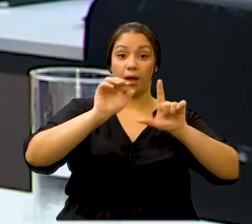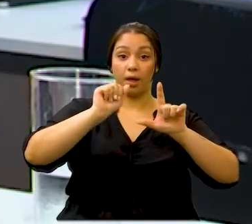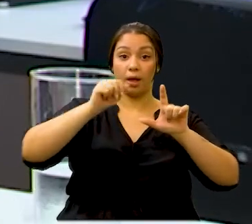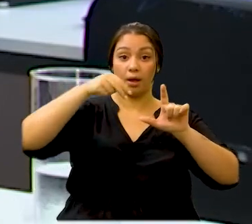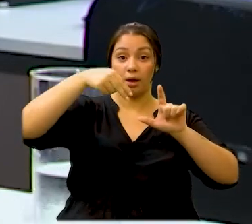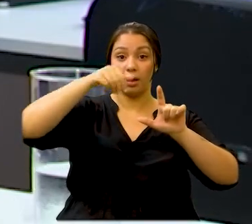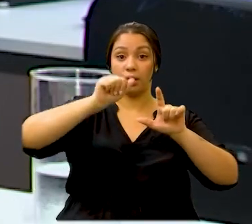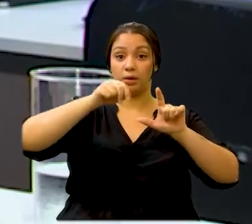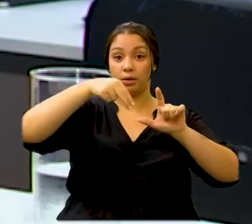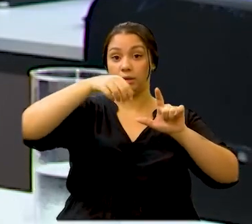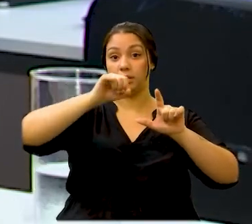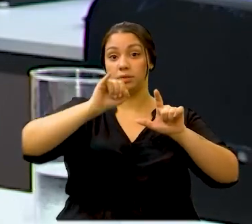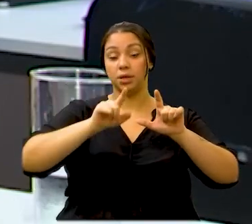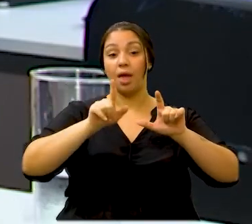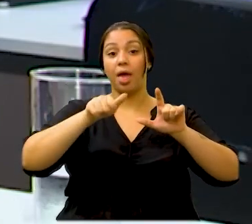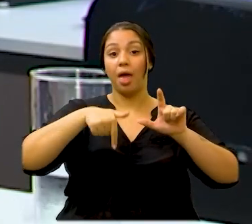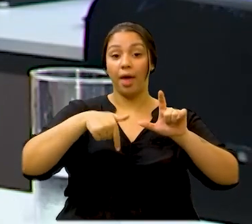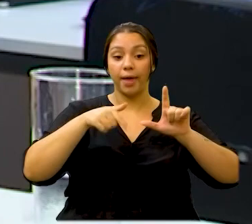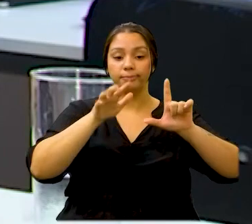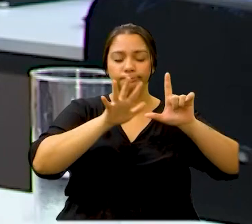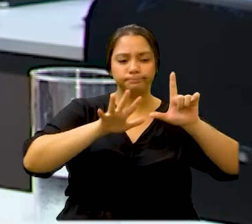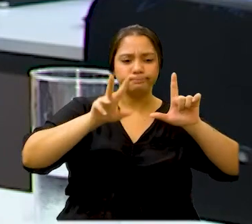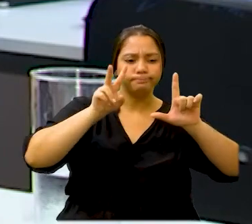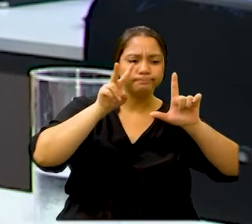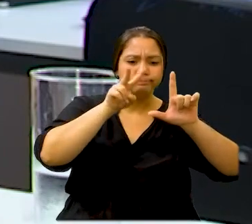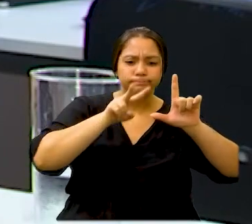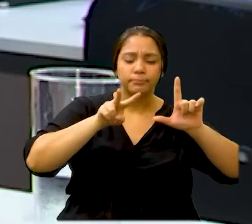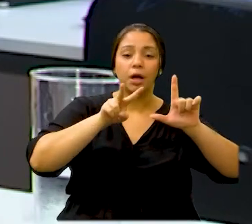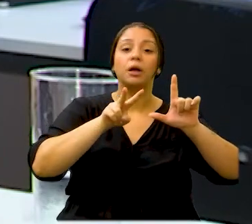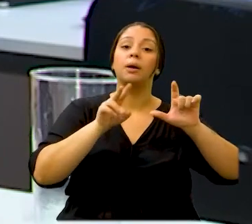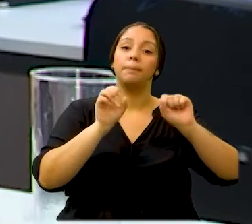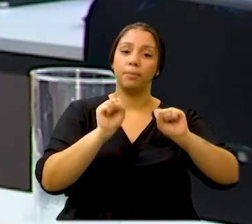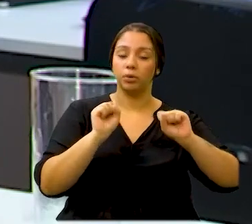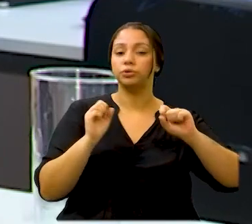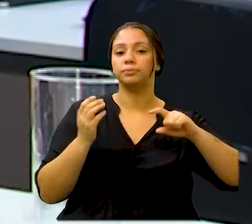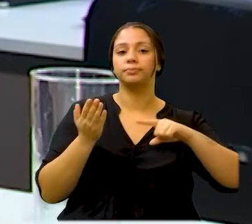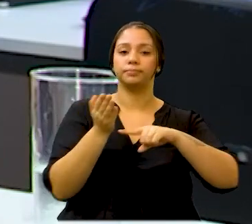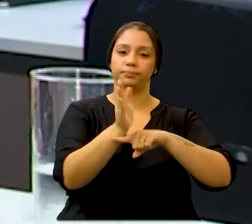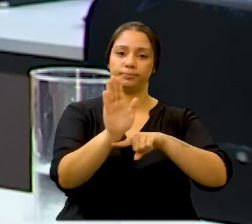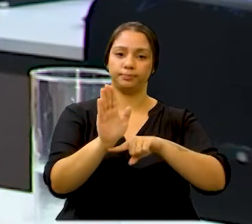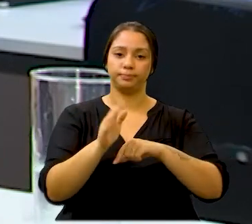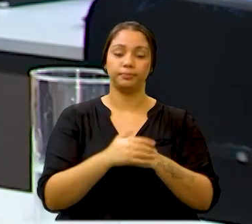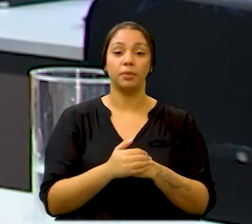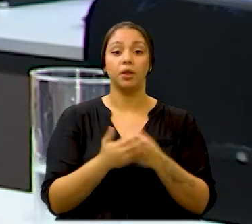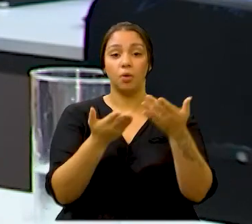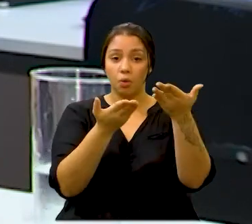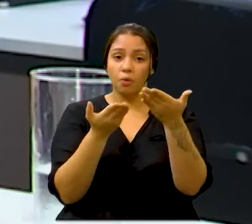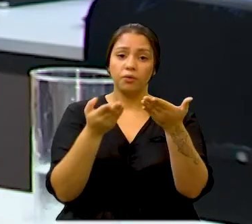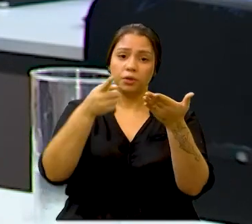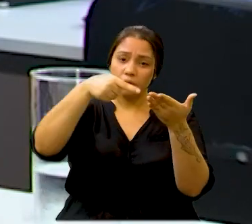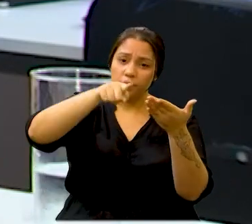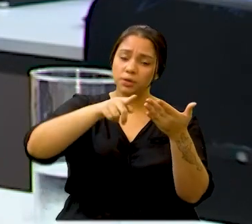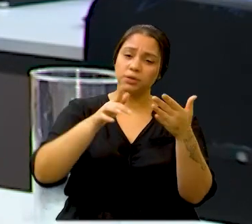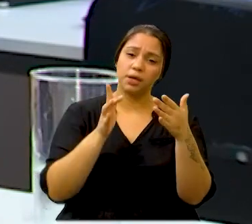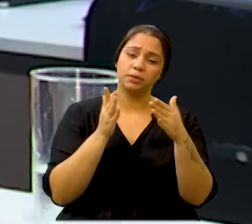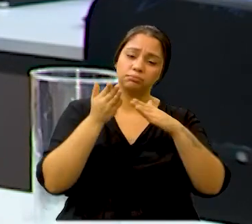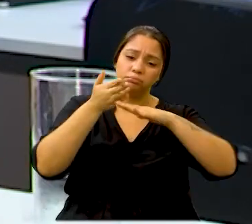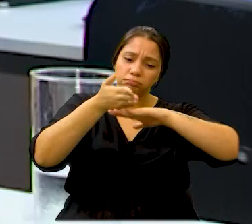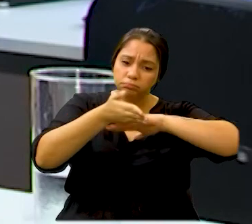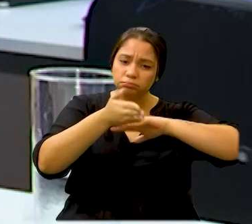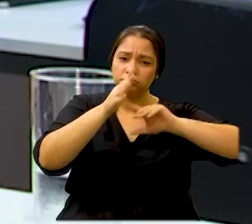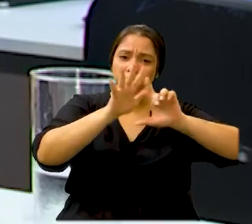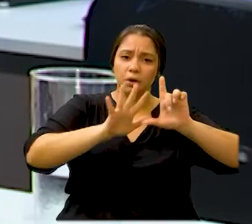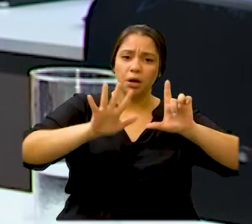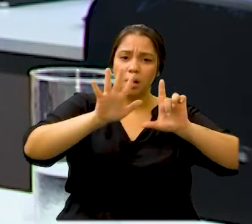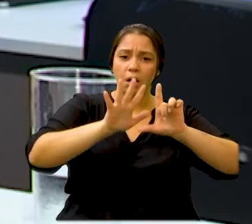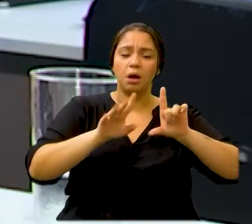ele é uma plataforma, ele é um observatório que vai com certeza contribuir. Então eu convido as pessoas a acessarem a plataforma